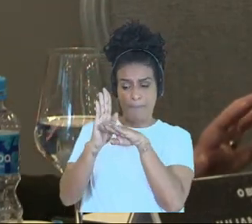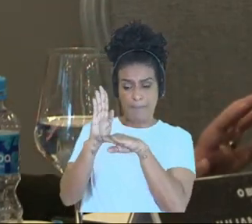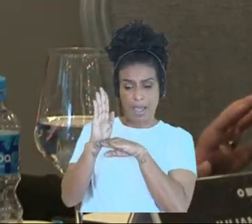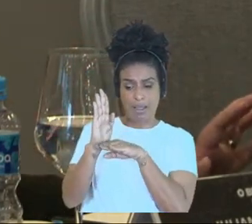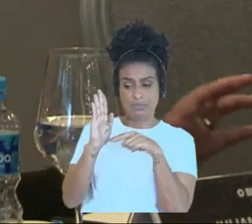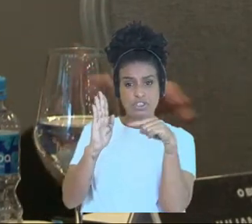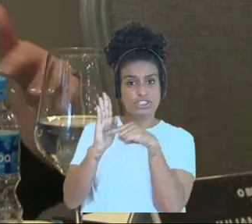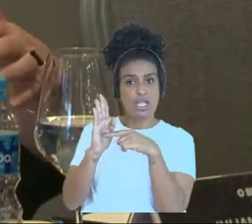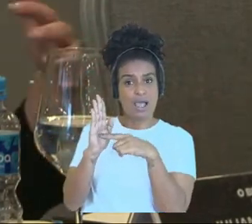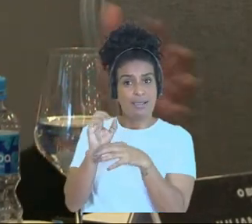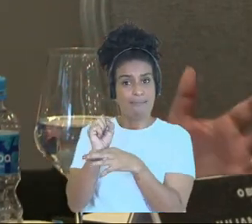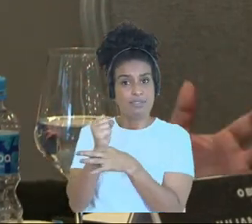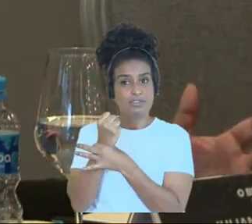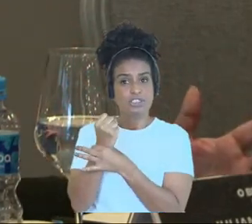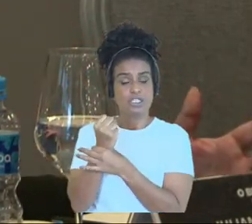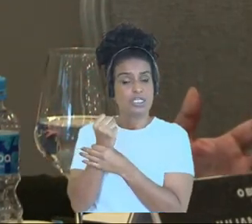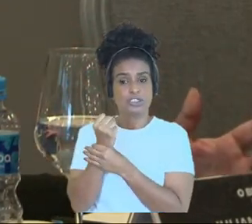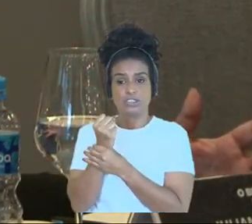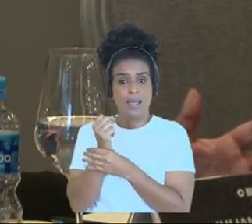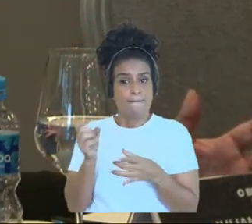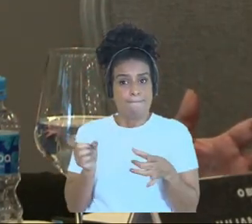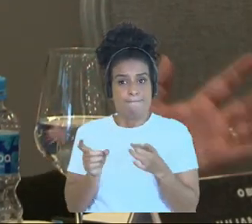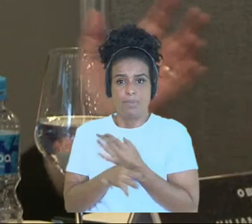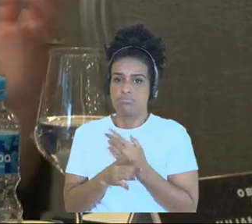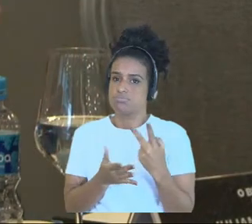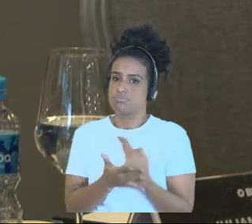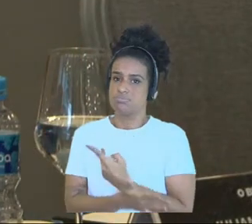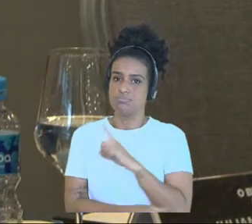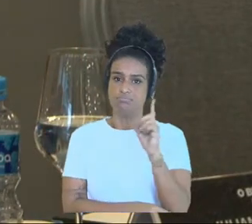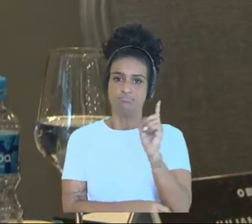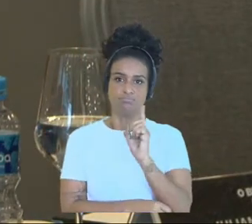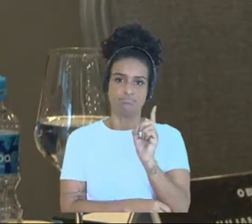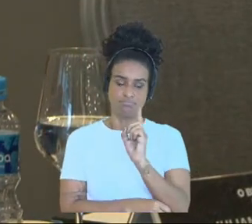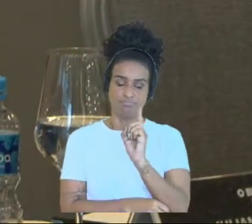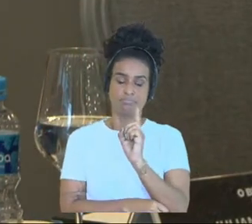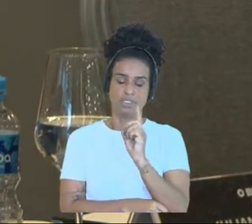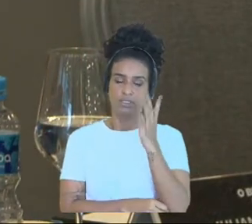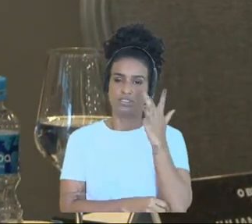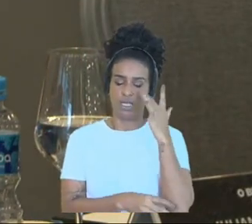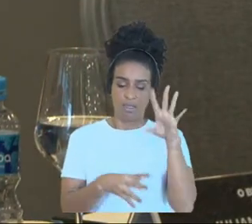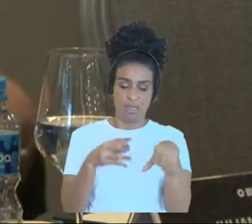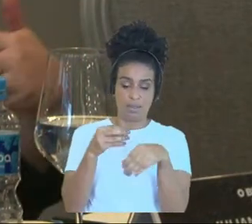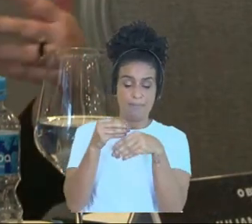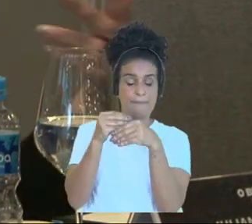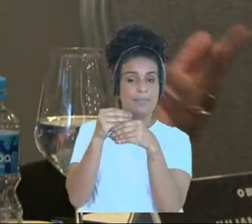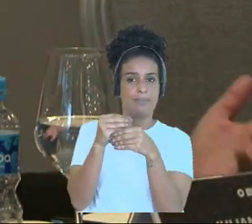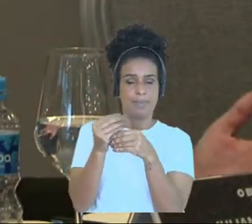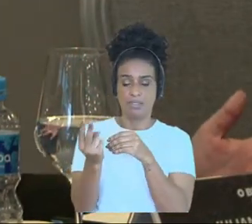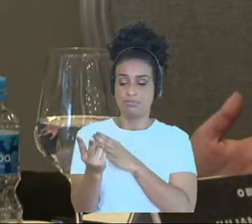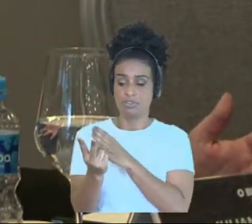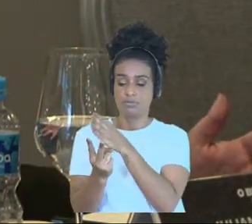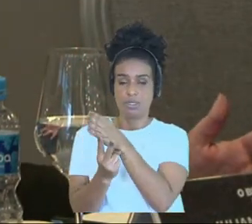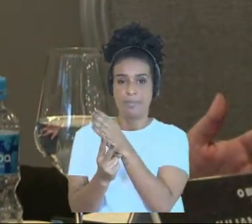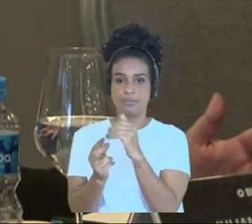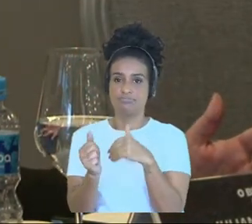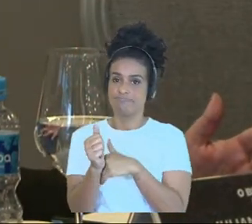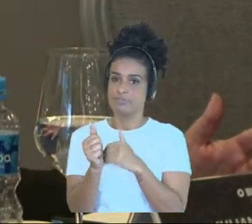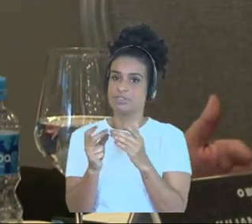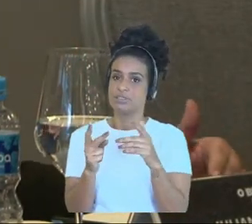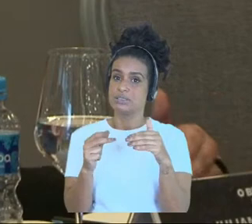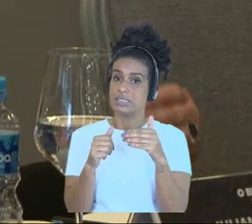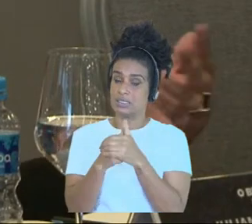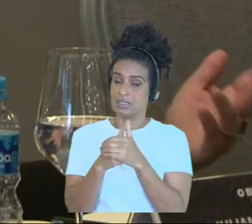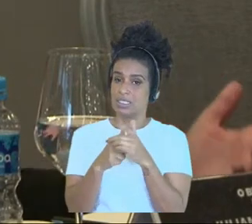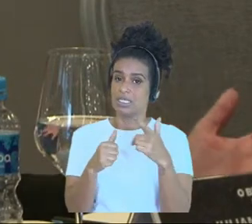lugar garantido, fosse meritório. E isso não acontece. A gente falou aqui das emendas do orçamento secreto, existem inúmeros outros gastos, principalmente